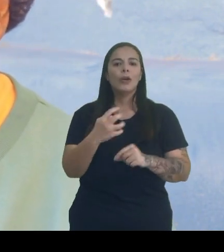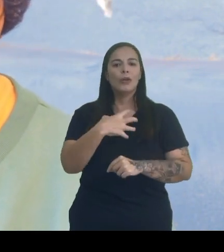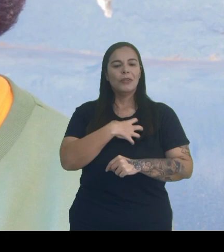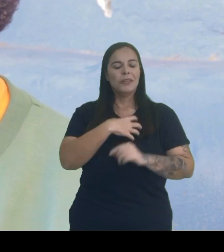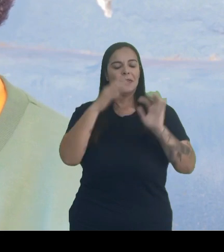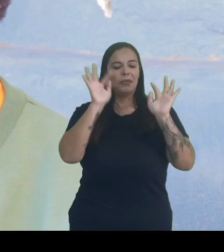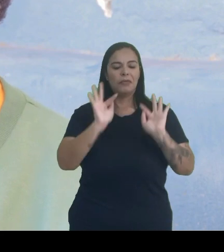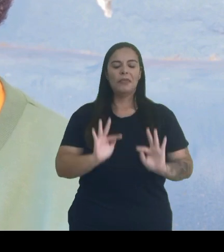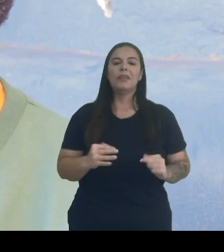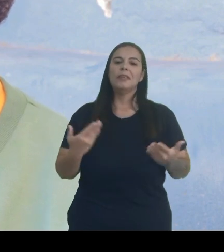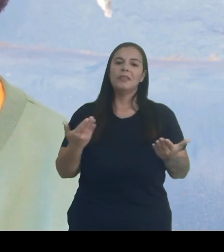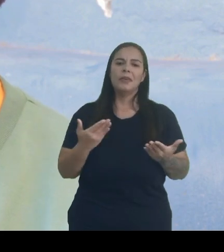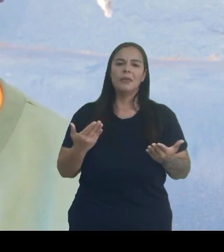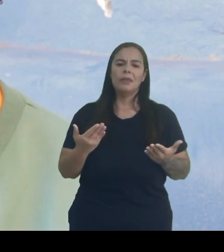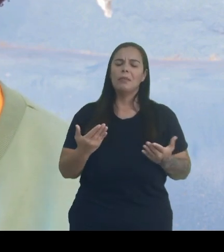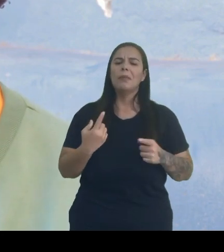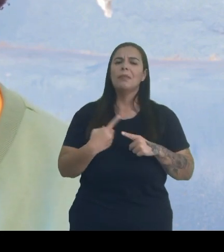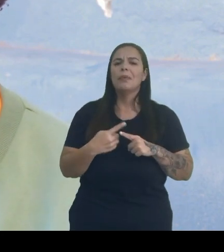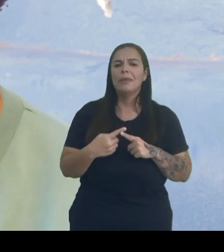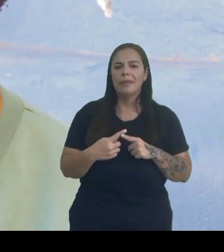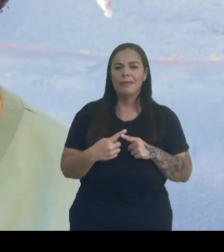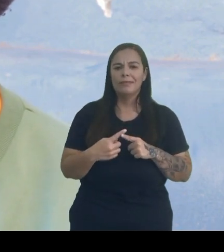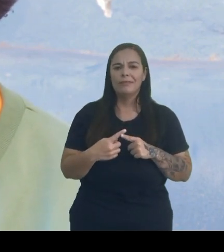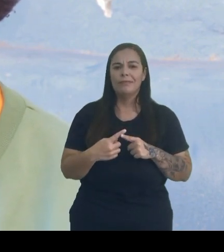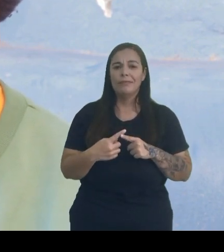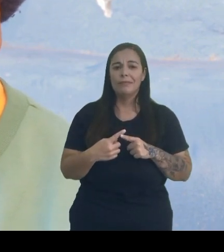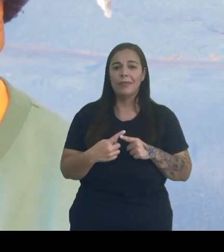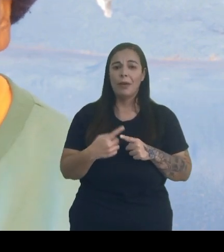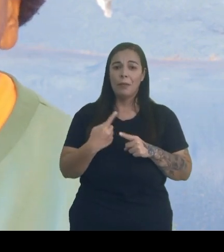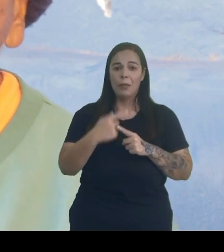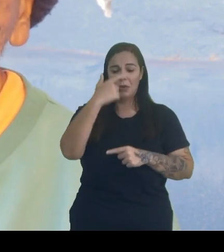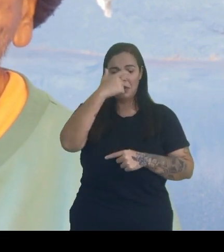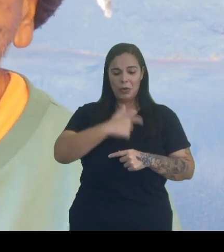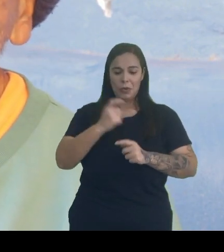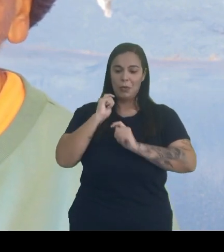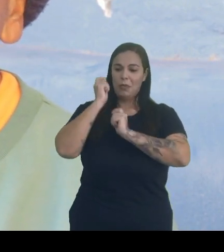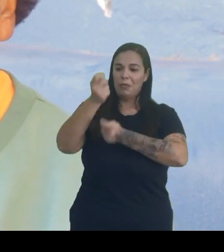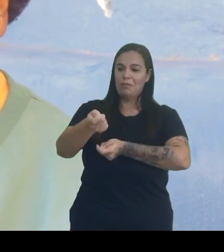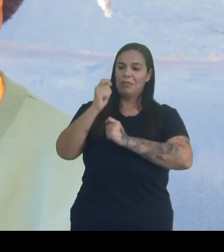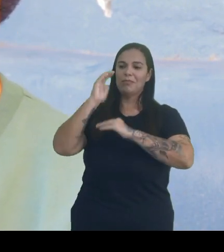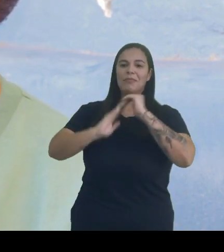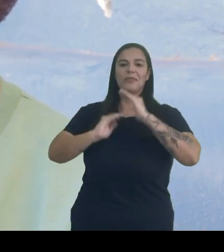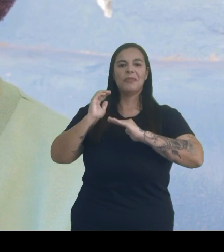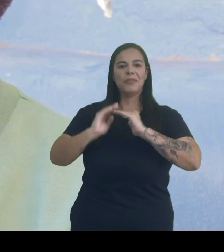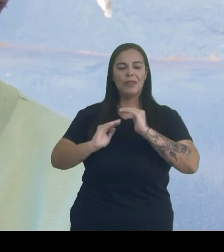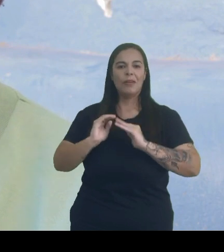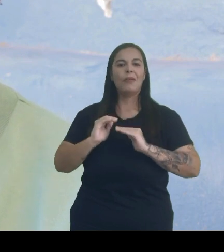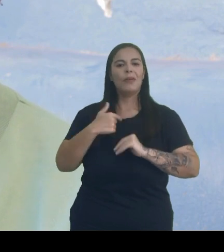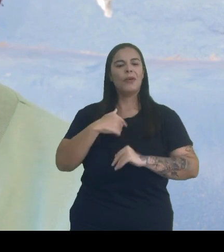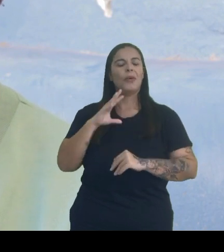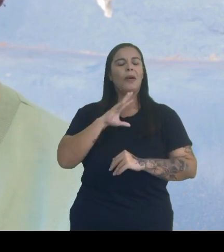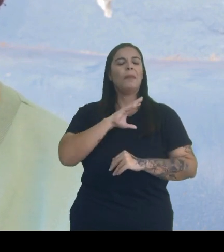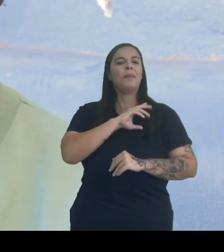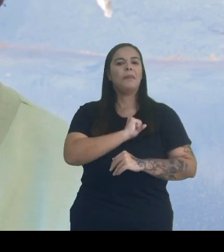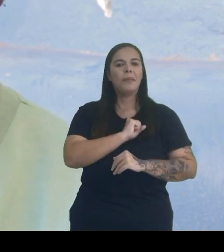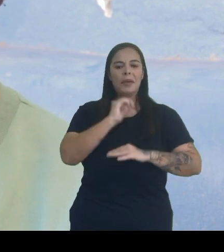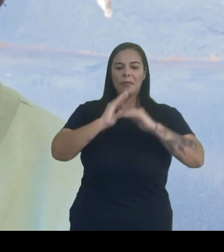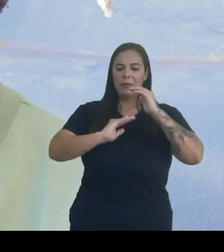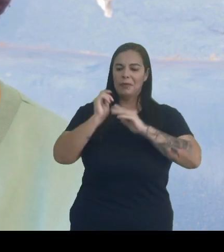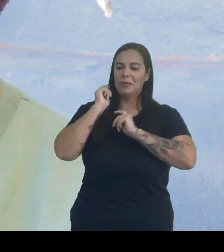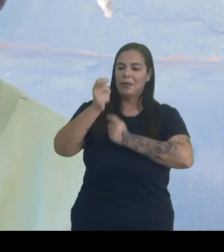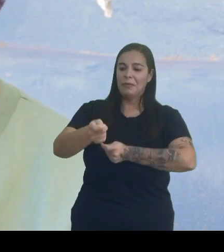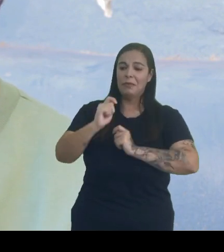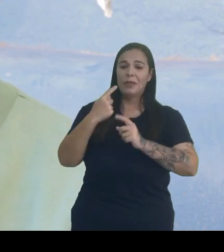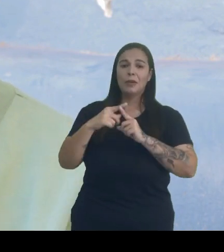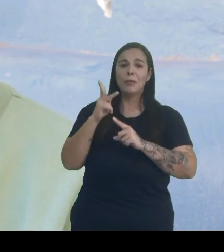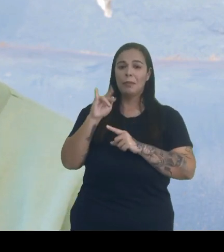Eu me sinto feliz. Em que eu me sinto feliz? E ser um pescador, eu digo, poxa, eu amei a profissão da pesca,